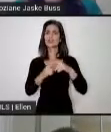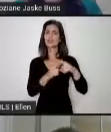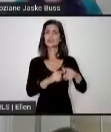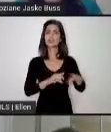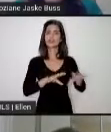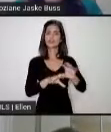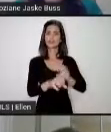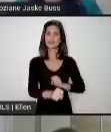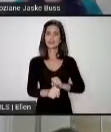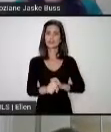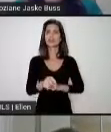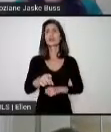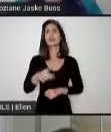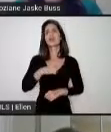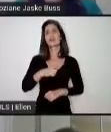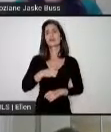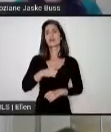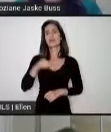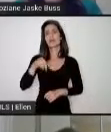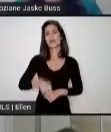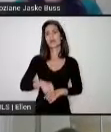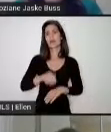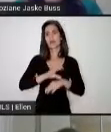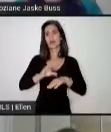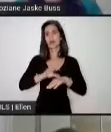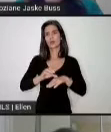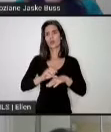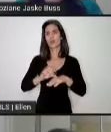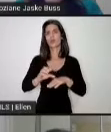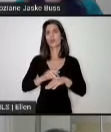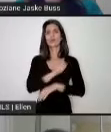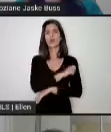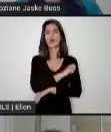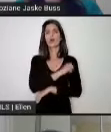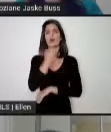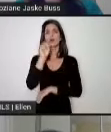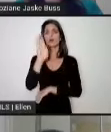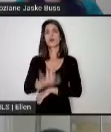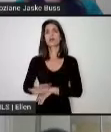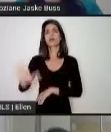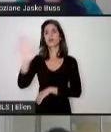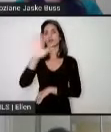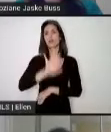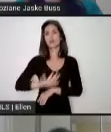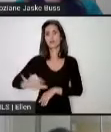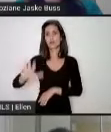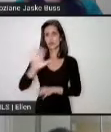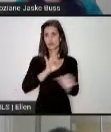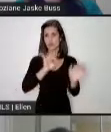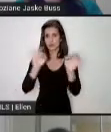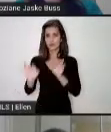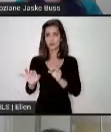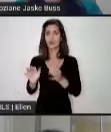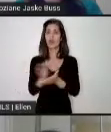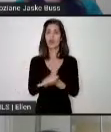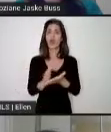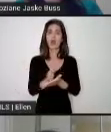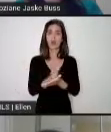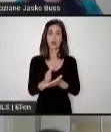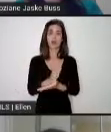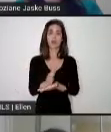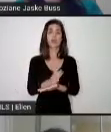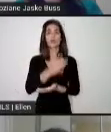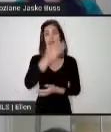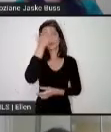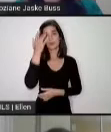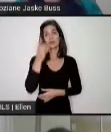do Brasil inteiro. Então, nós temos aqui cursistas que tiveram